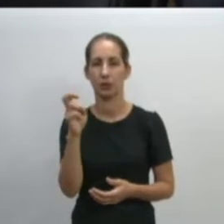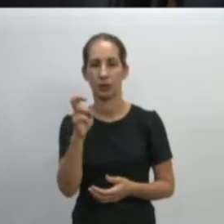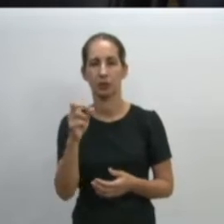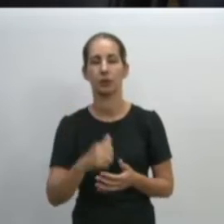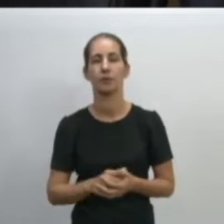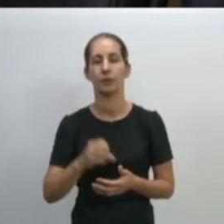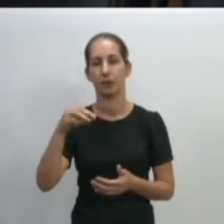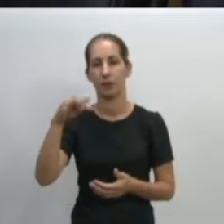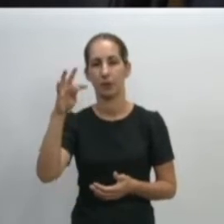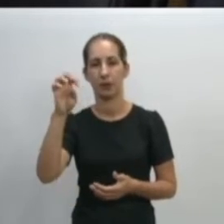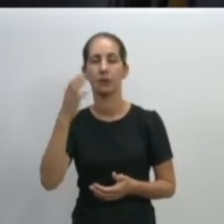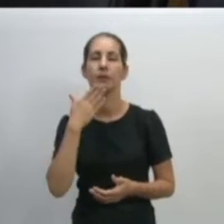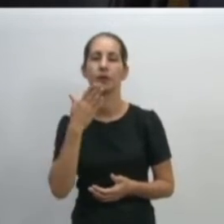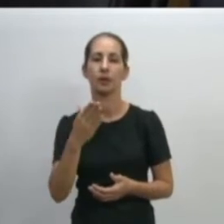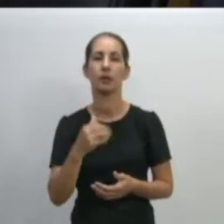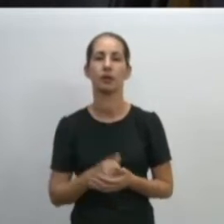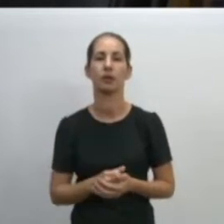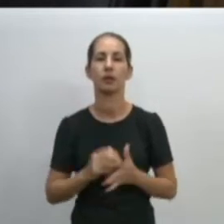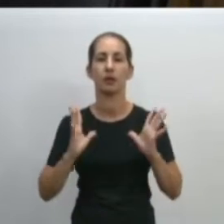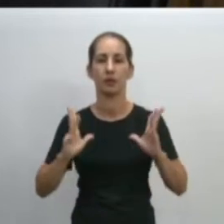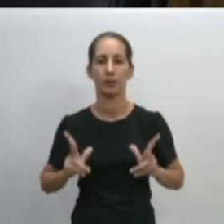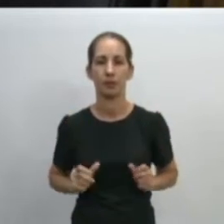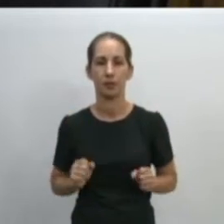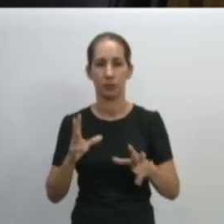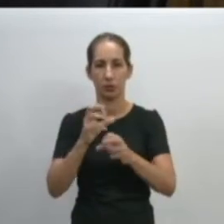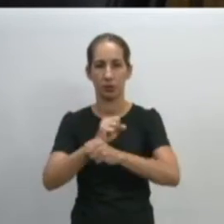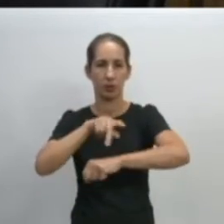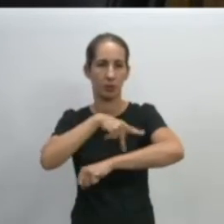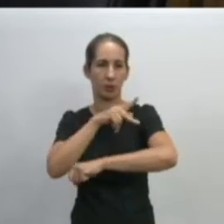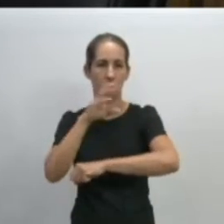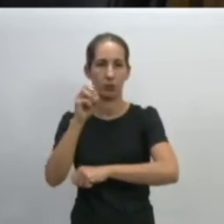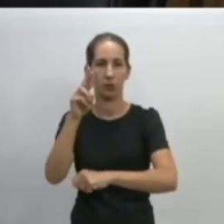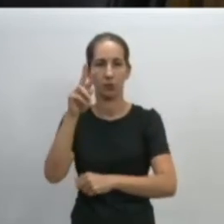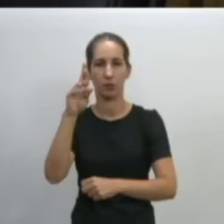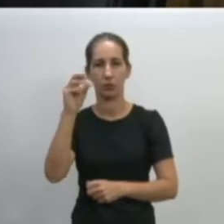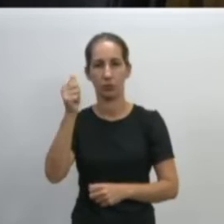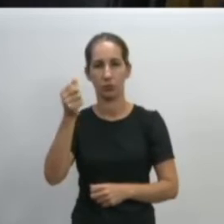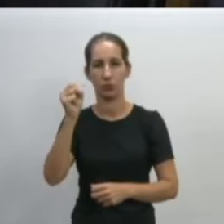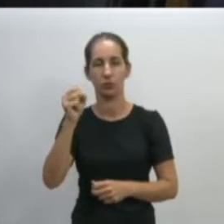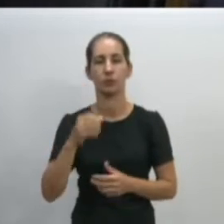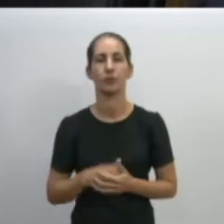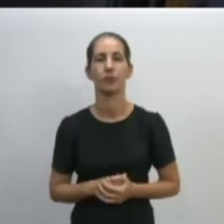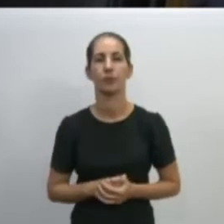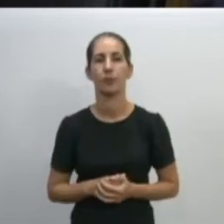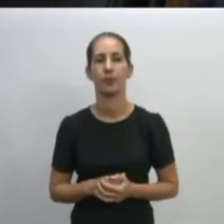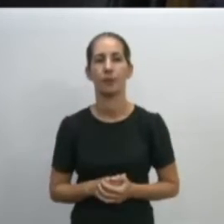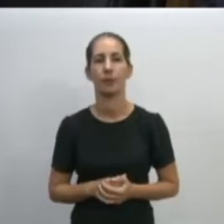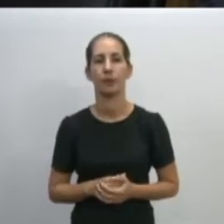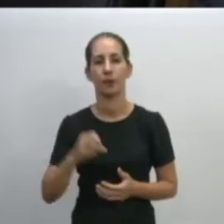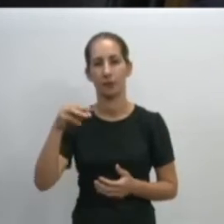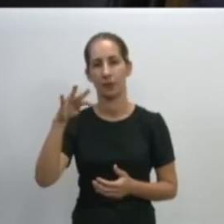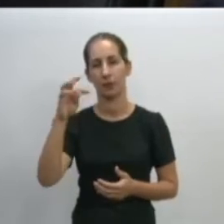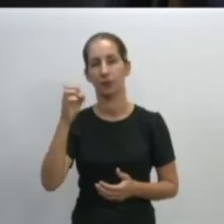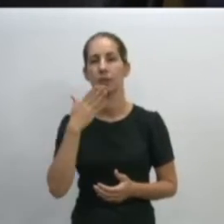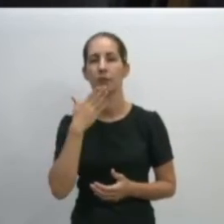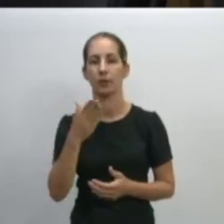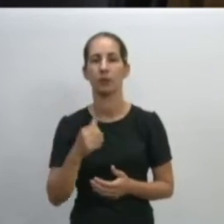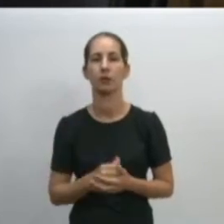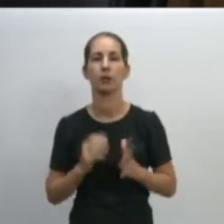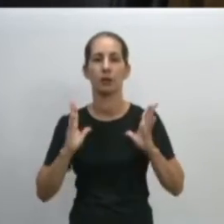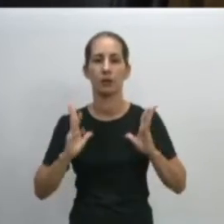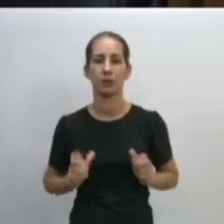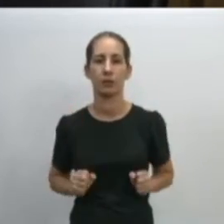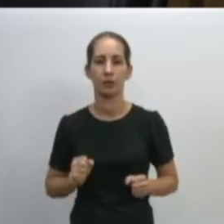Regis, requer limpeza geral na Praça dos Coqueiros, no Santa Catarina. Vereadora Margarete Regia requer